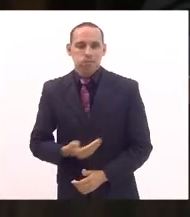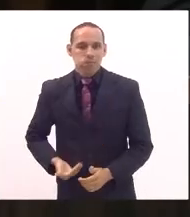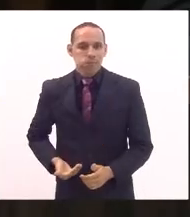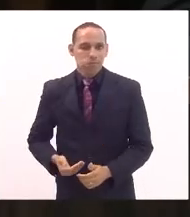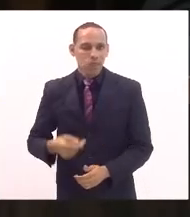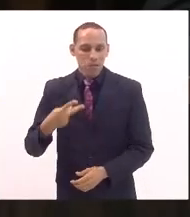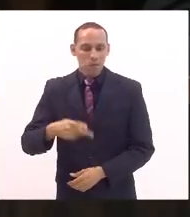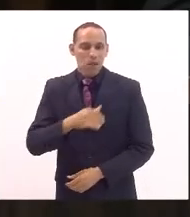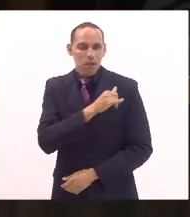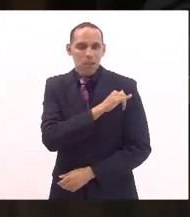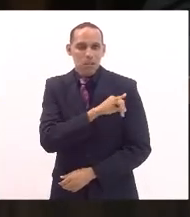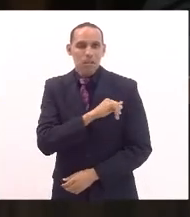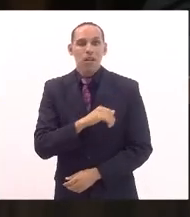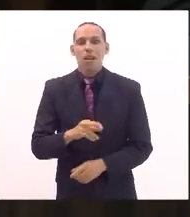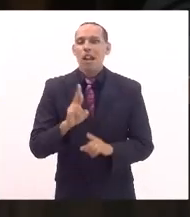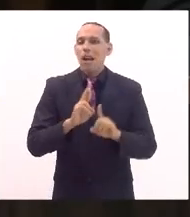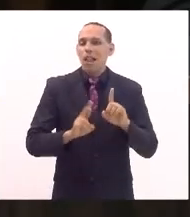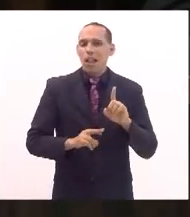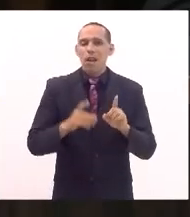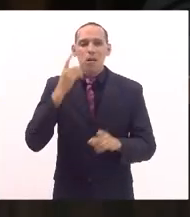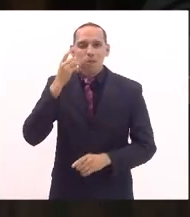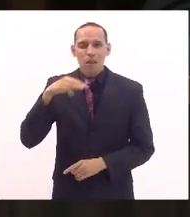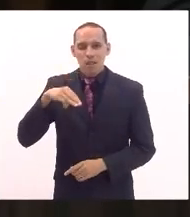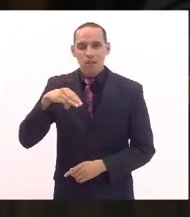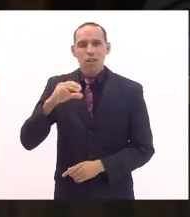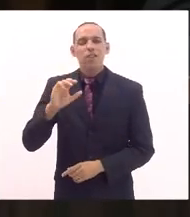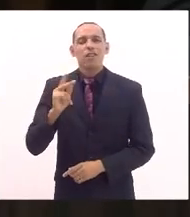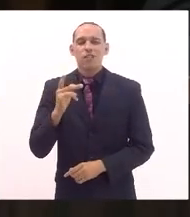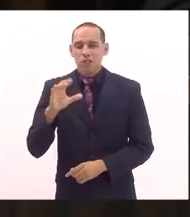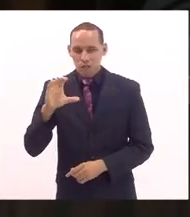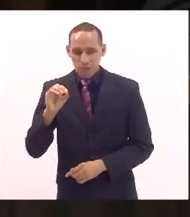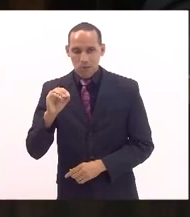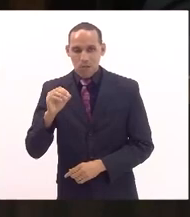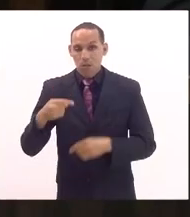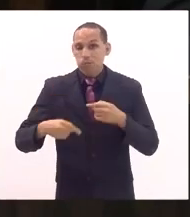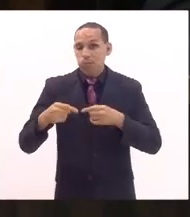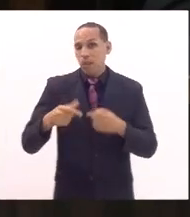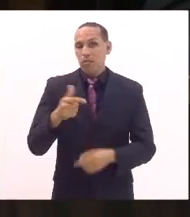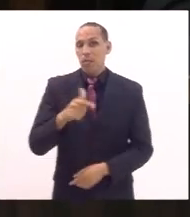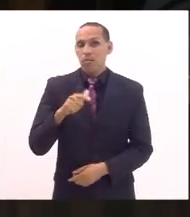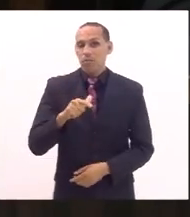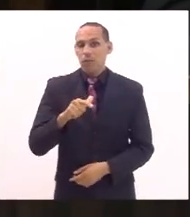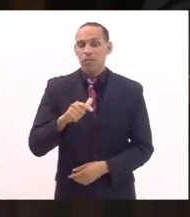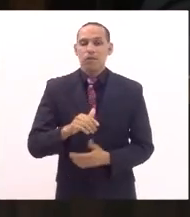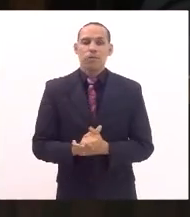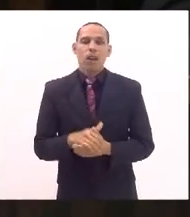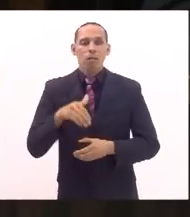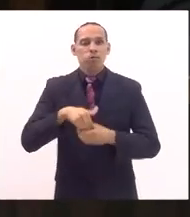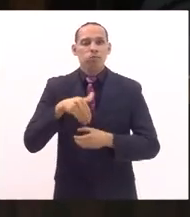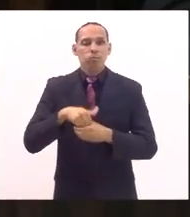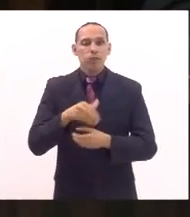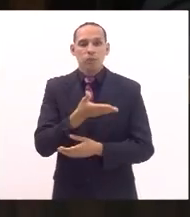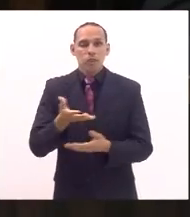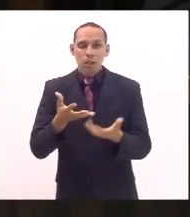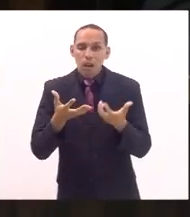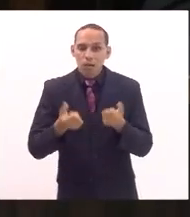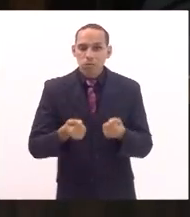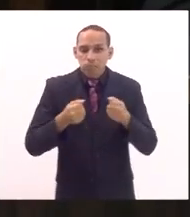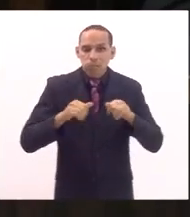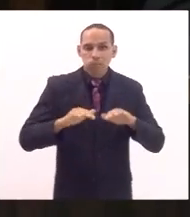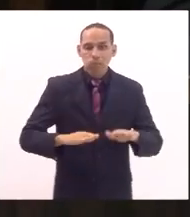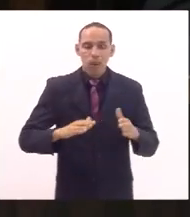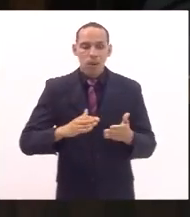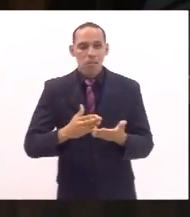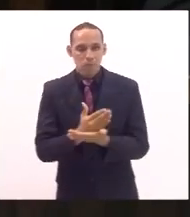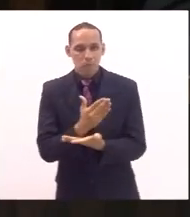tela favorável o relator Deputado Chico Machado em discussão a ver o que que era discutir encerrada a discussão e votação se eu tiver aprovam